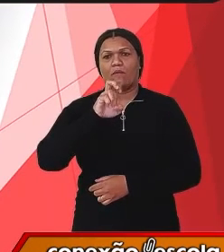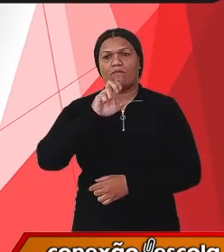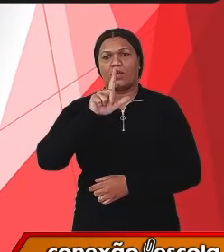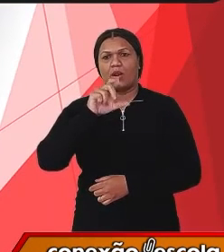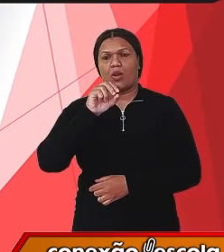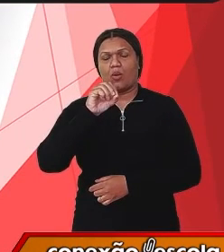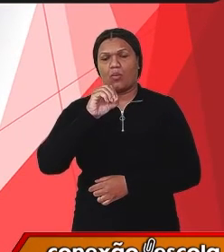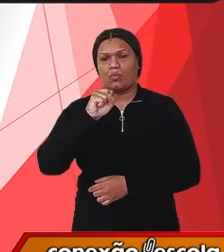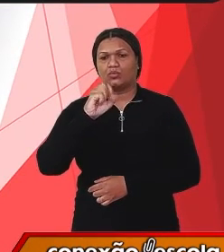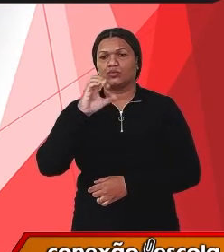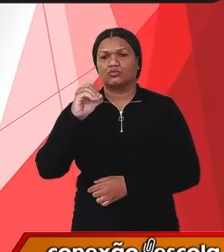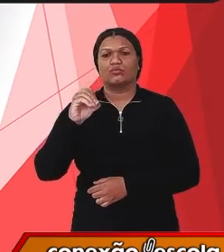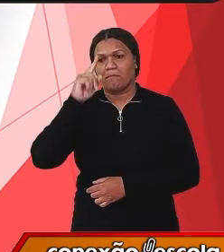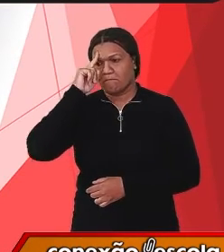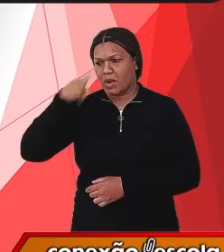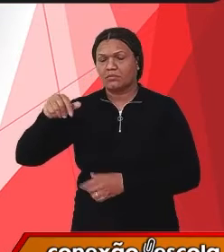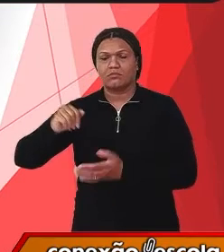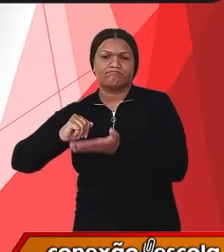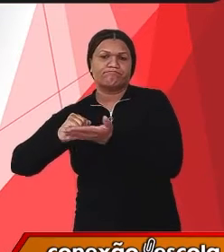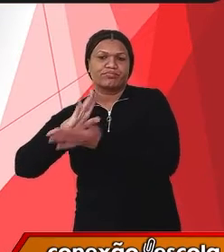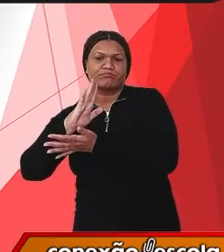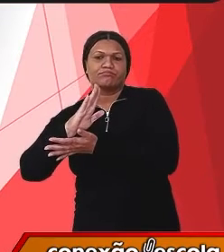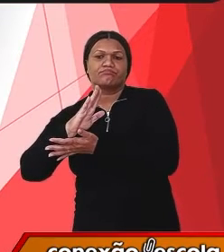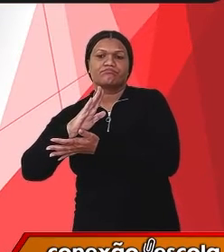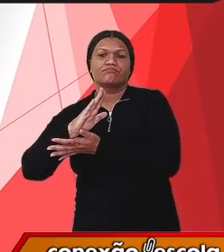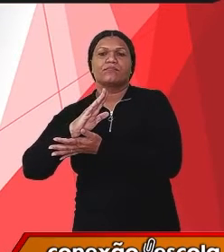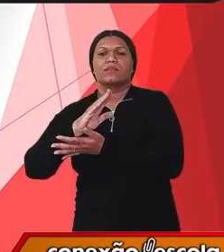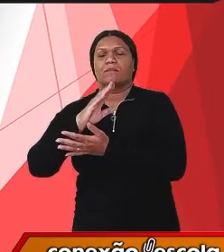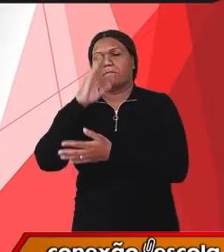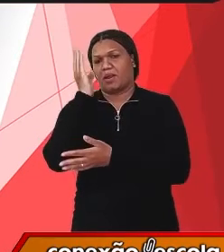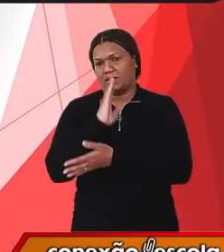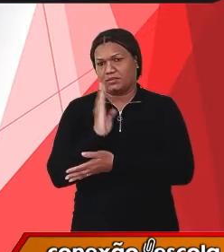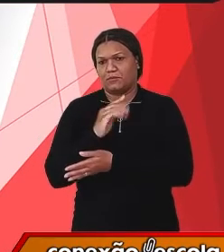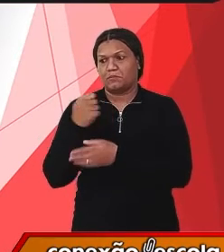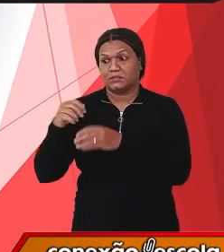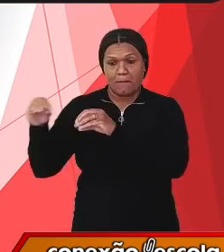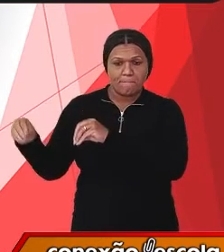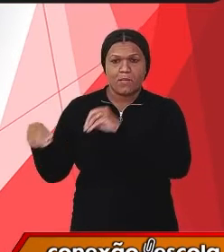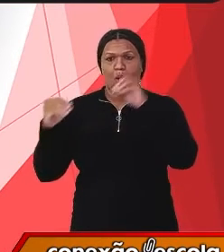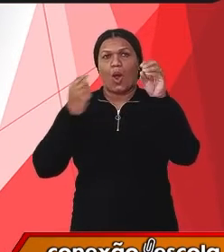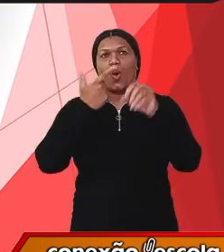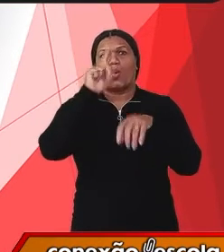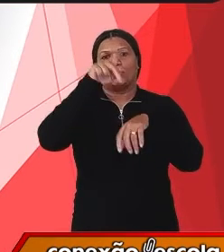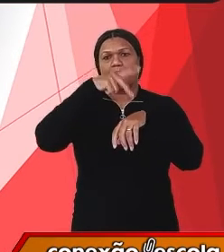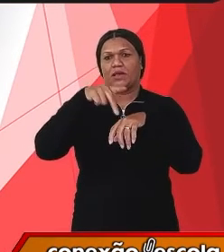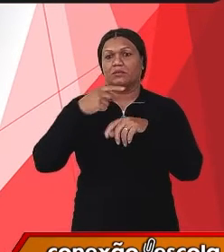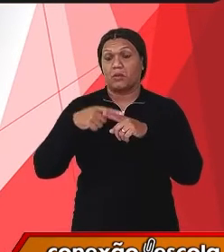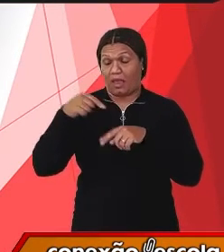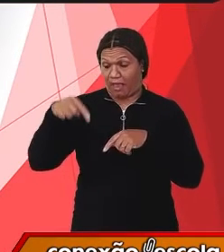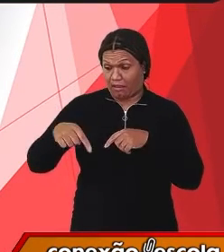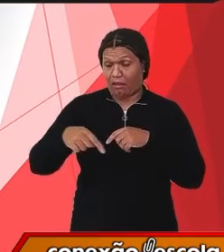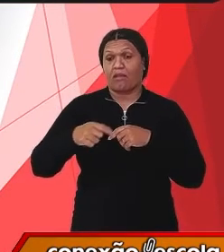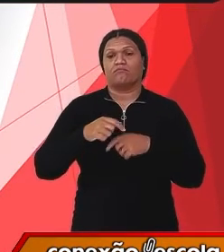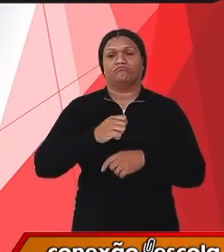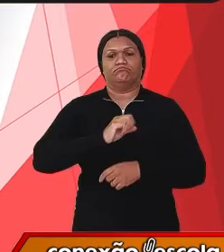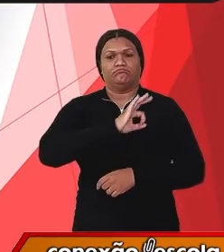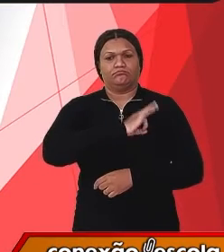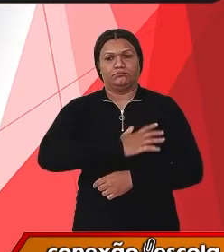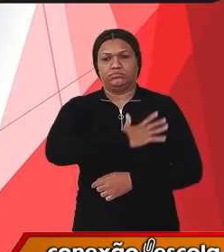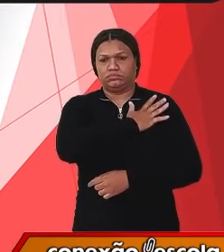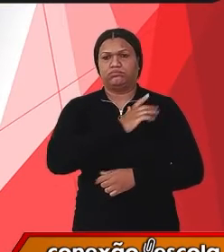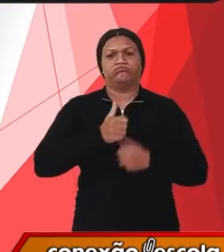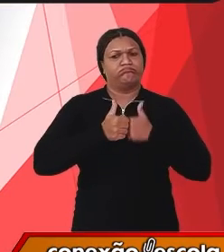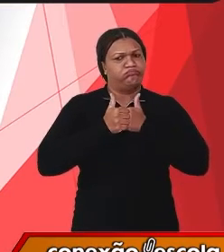outro país, porque aqui ele era perseguido pelo regime militar, em virtude das letras